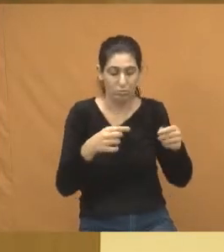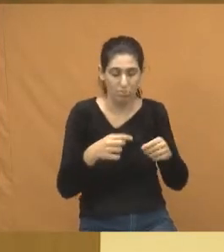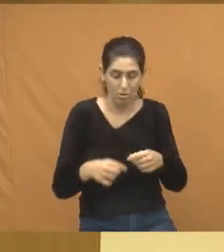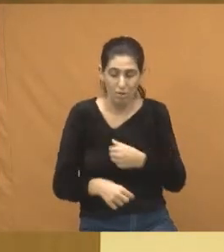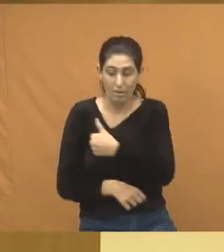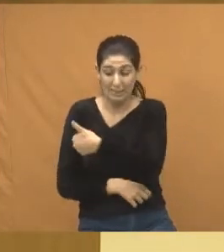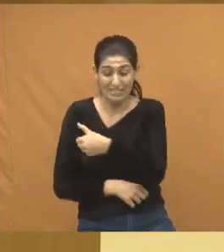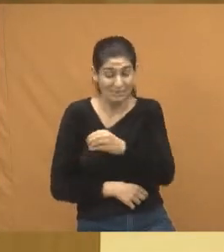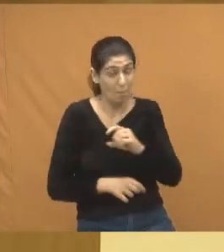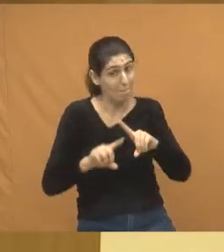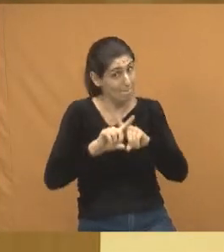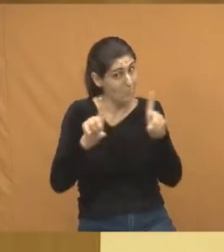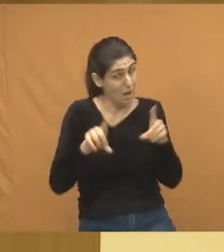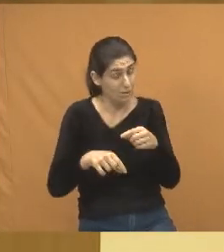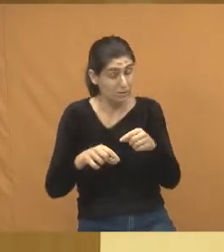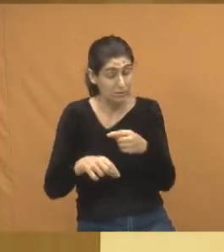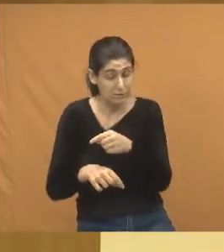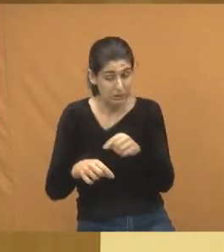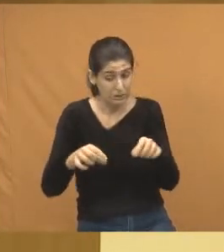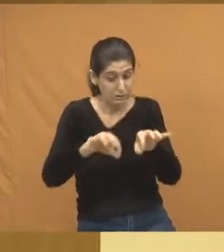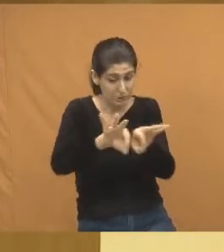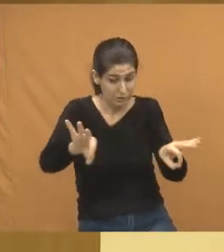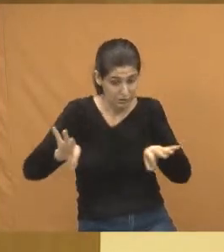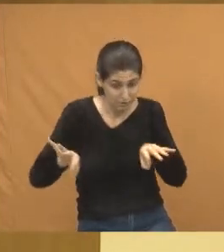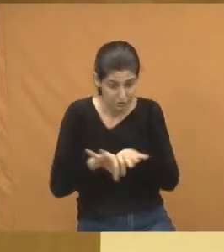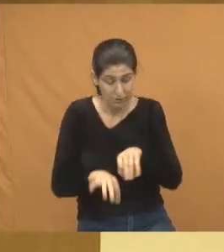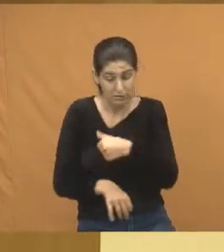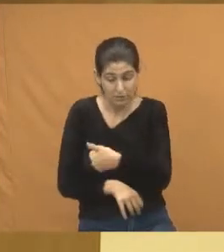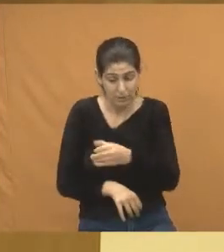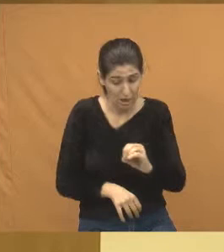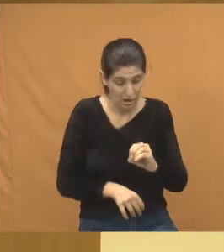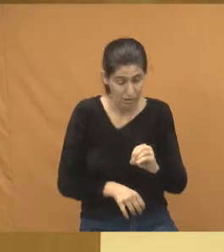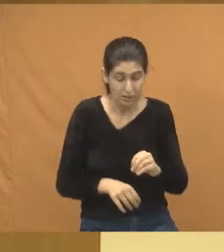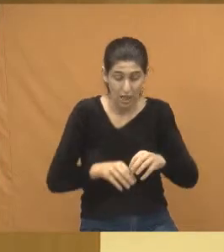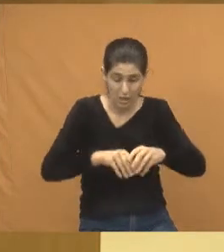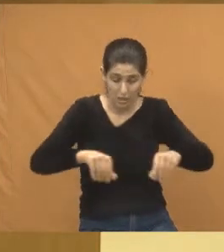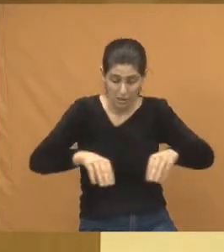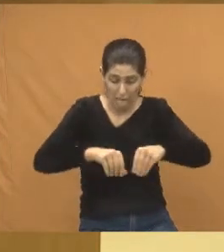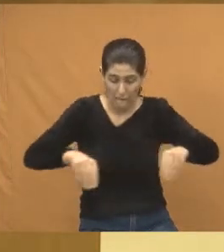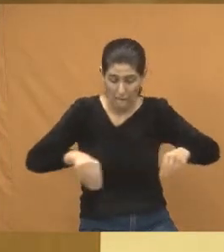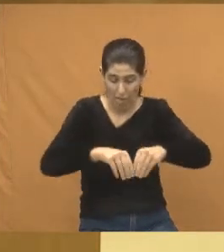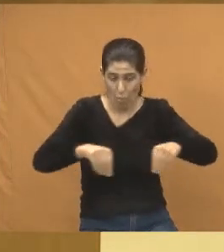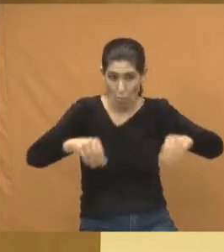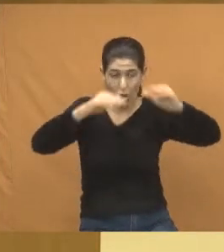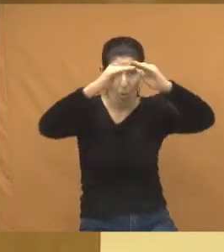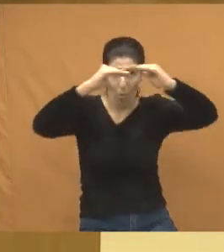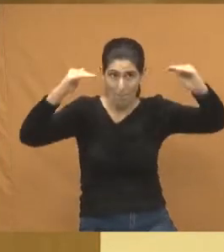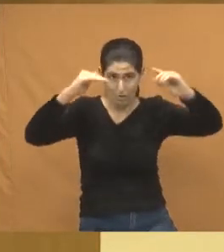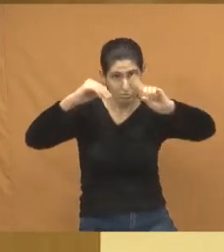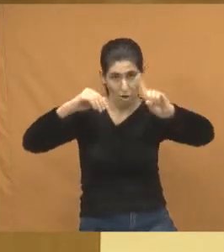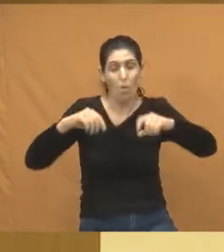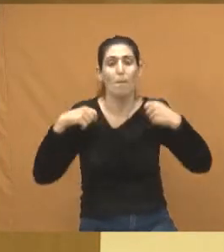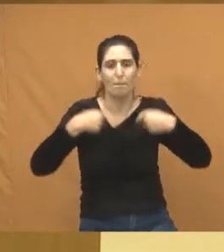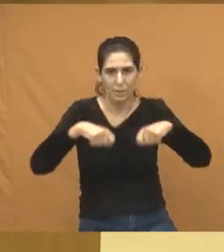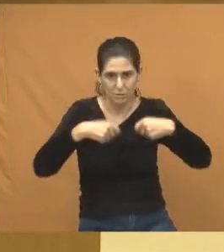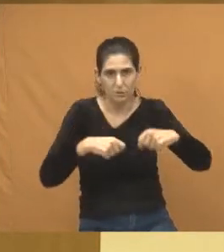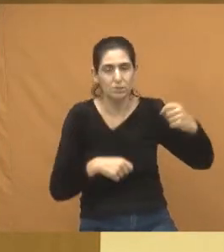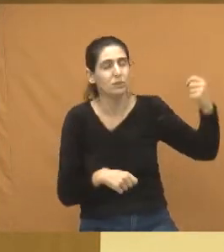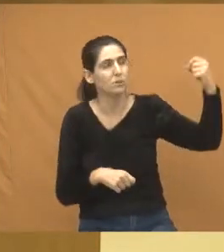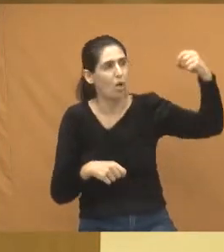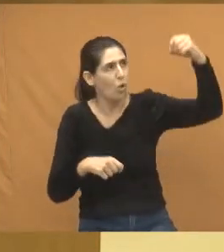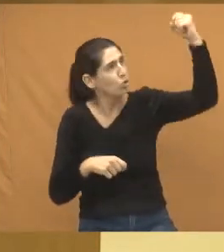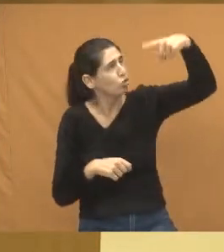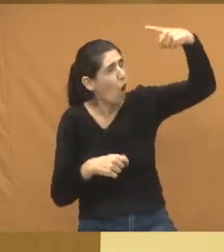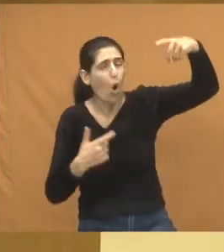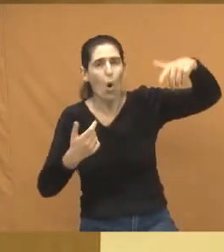quantidade, o vereador Aderbal, tem que ser de terra sem cobertura, sem o solo, porque a galinha ela precisa de local para ciscar também,